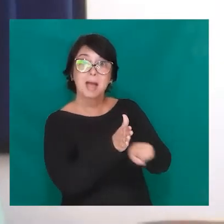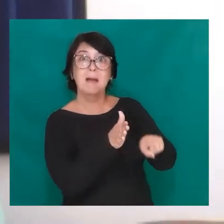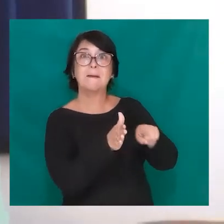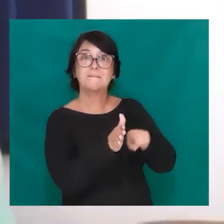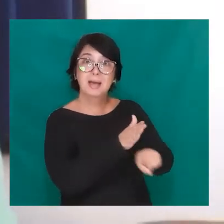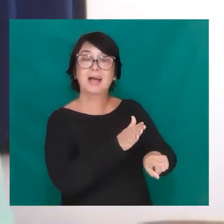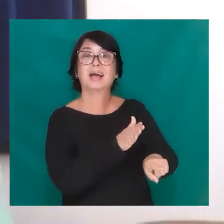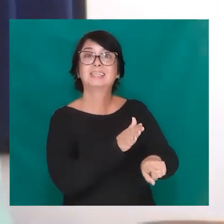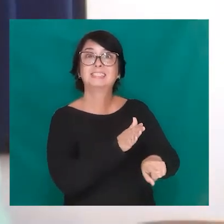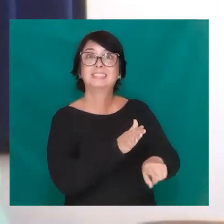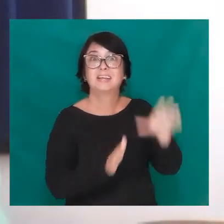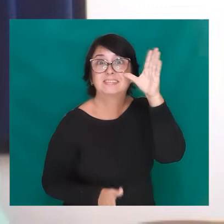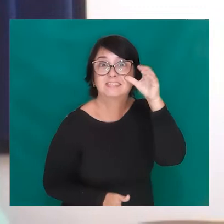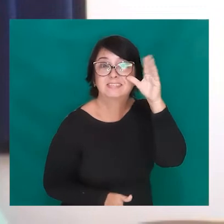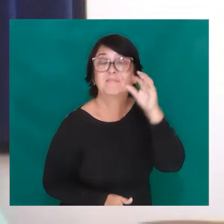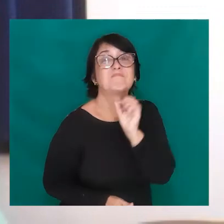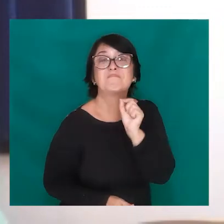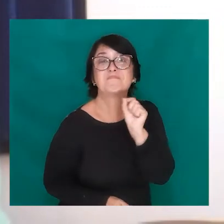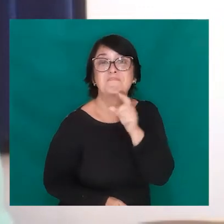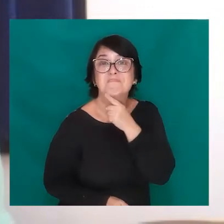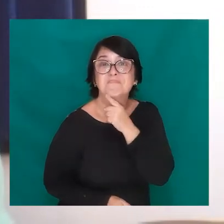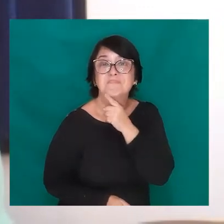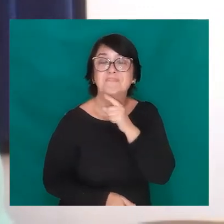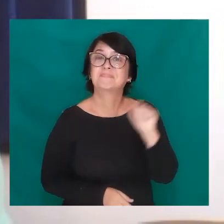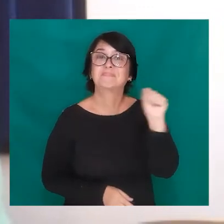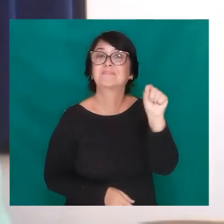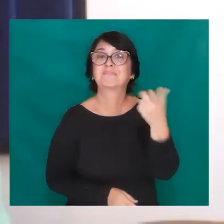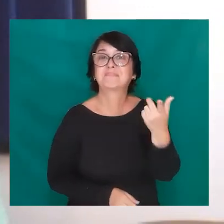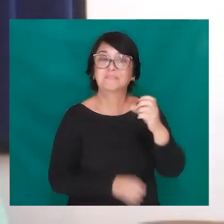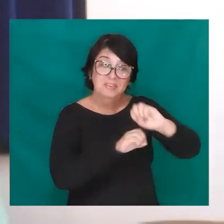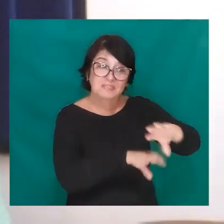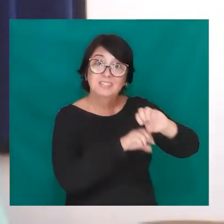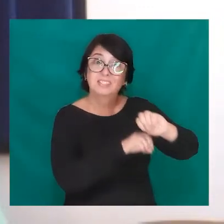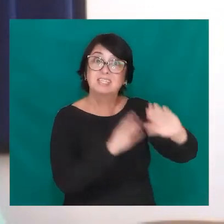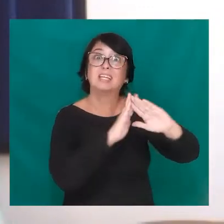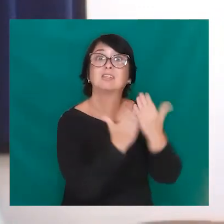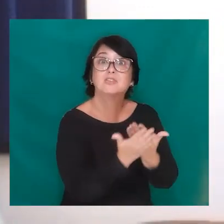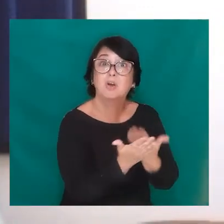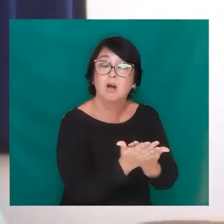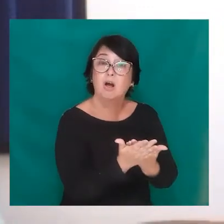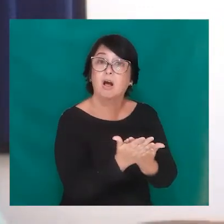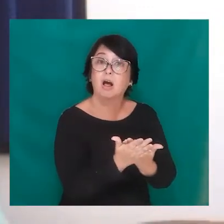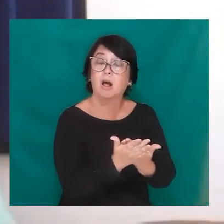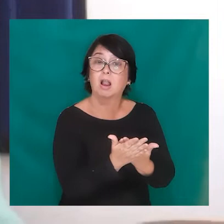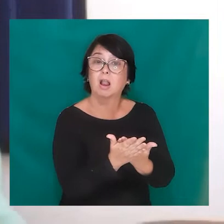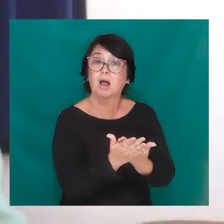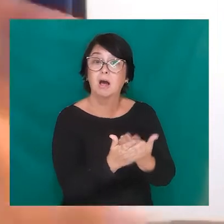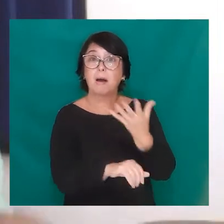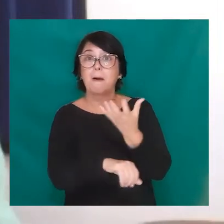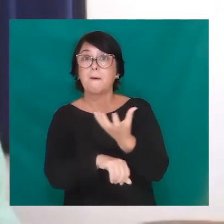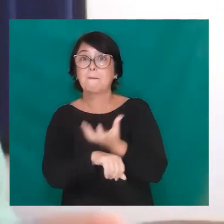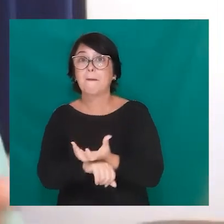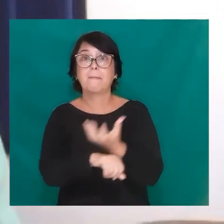uma coisa. Eu fiquei curioso sobre o que vocês ensinam lá dentro. Se existe alguma, por exemplo, só